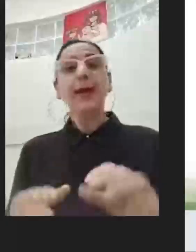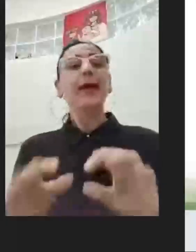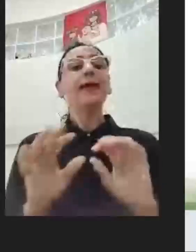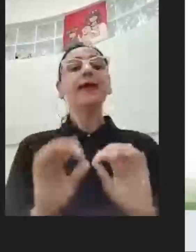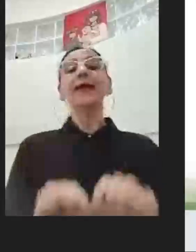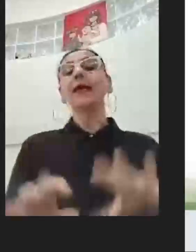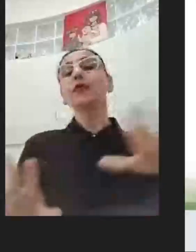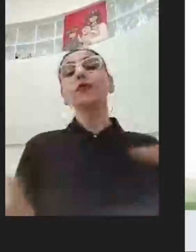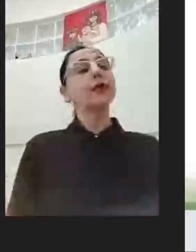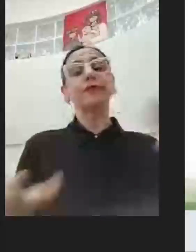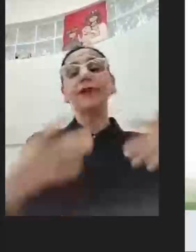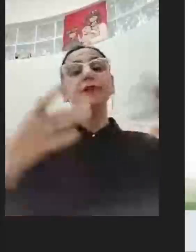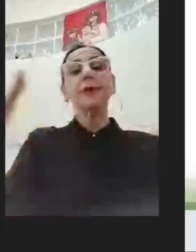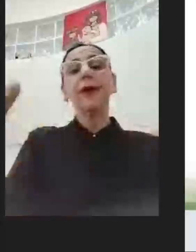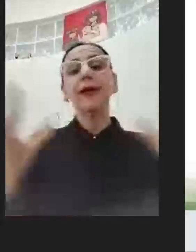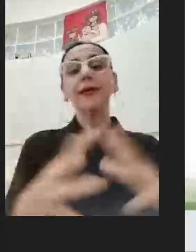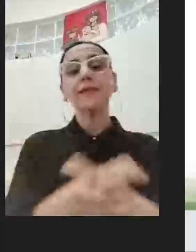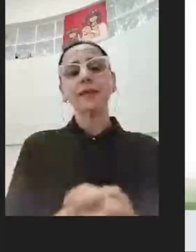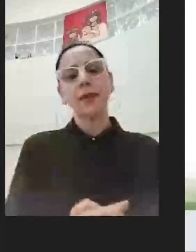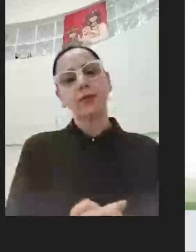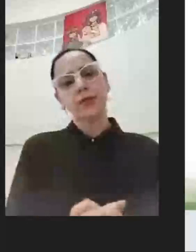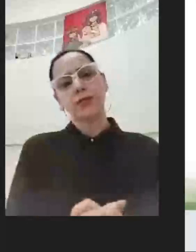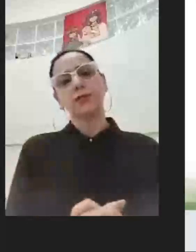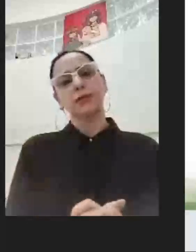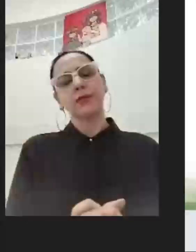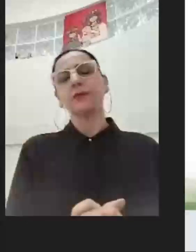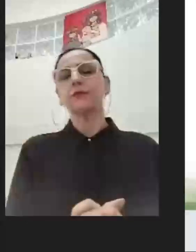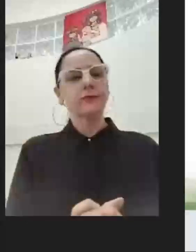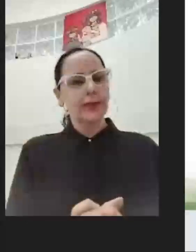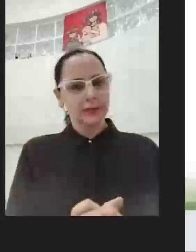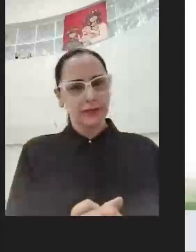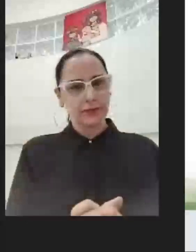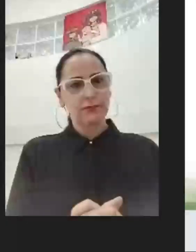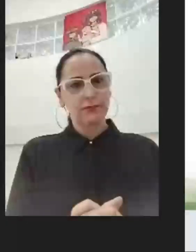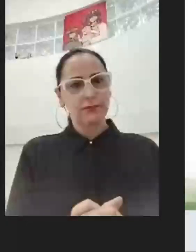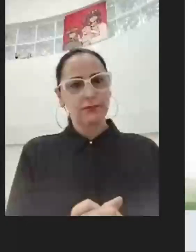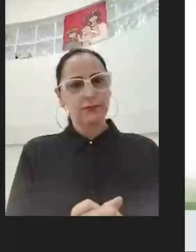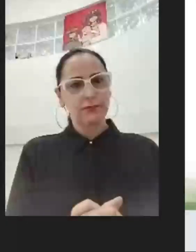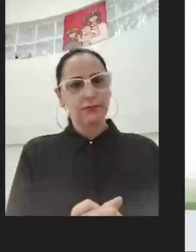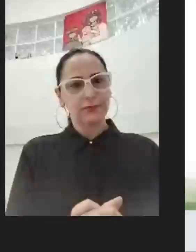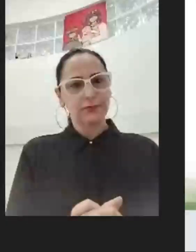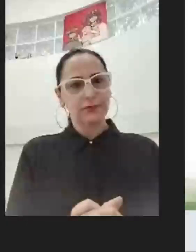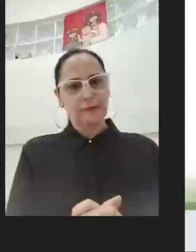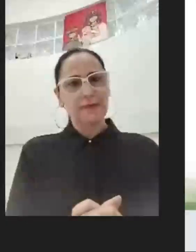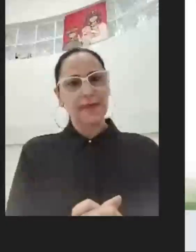dor, que alugue, faça uma barriga de aluguel. Gente, não se faz isso.